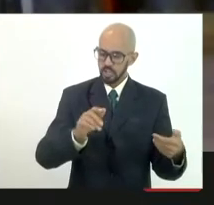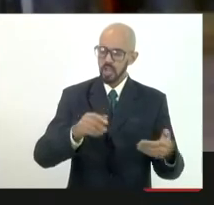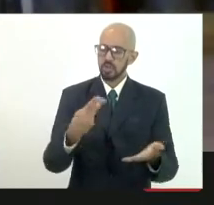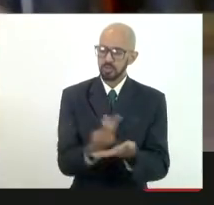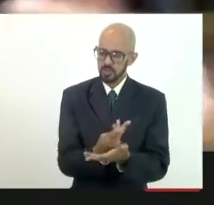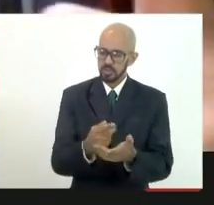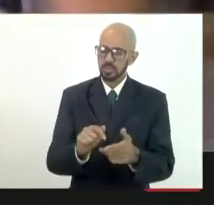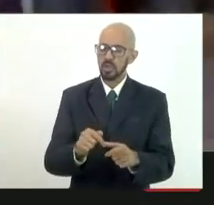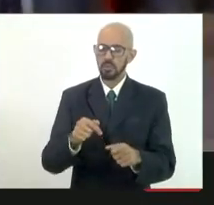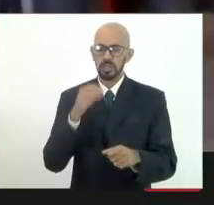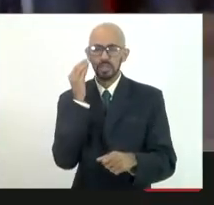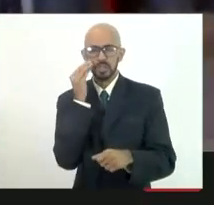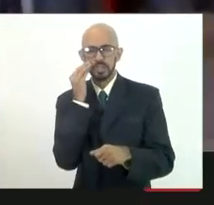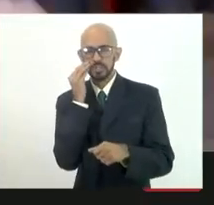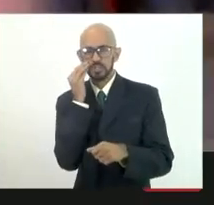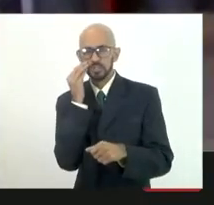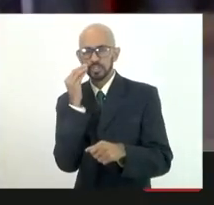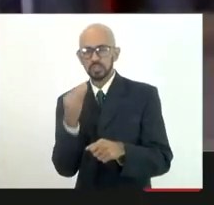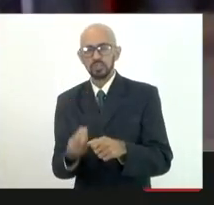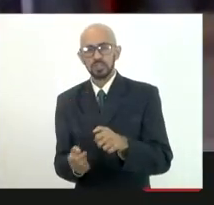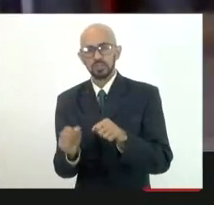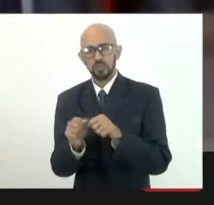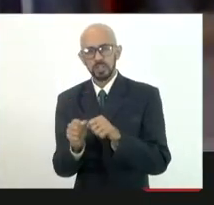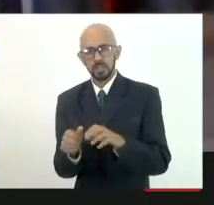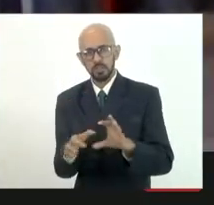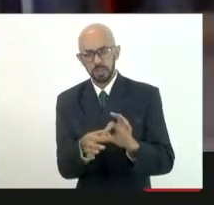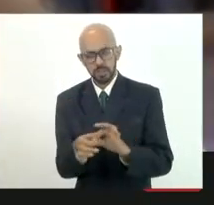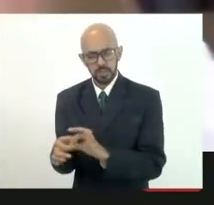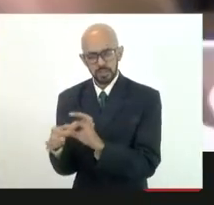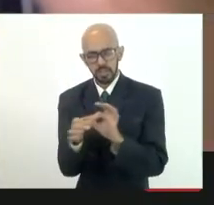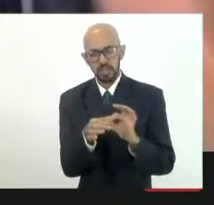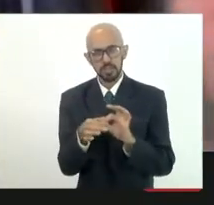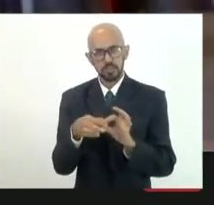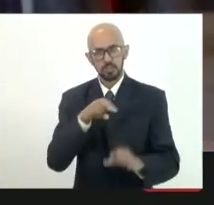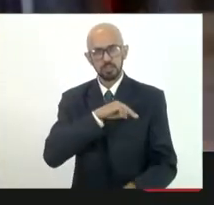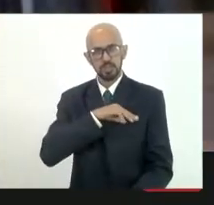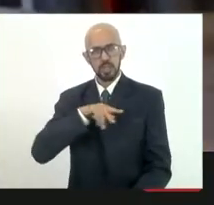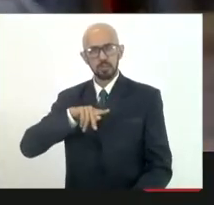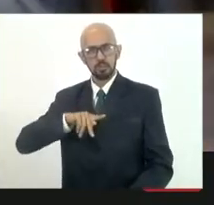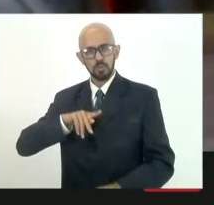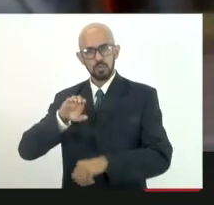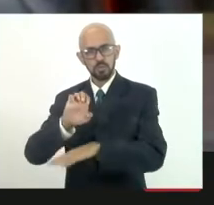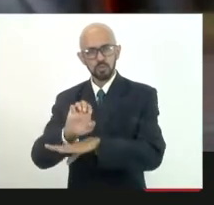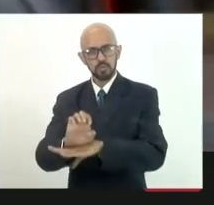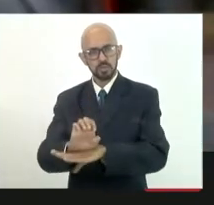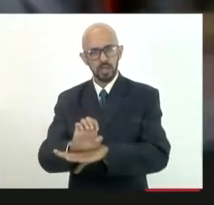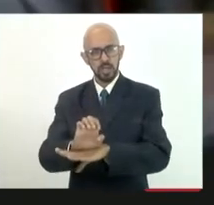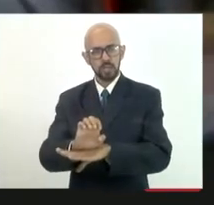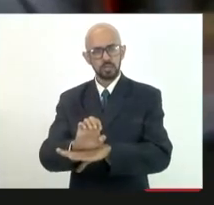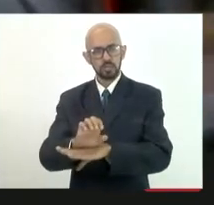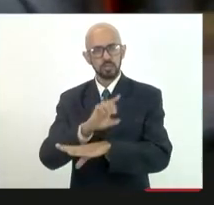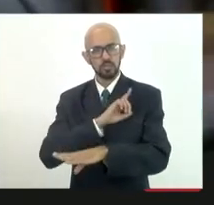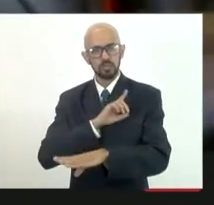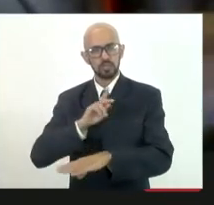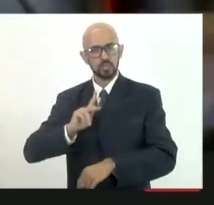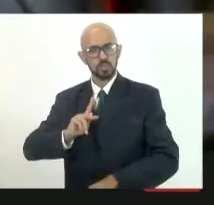de tentar criar algo mais integrado entre o Ministério Público do Estado, Defensoria,